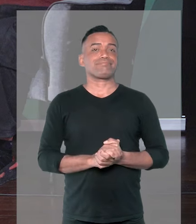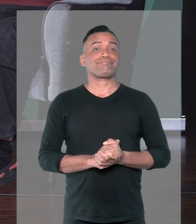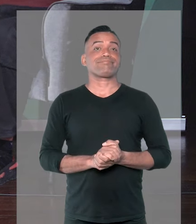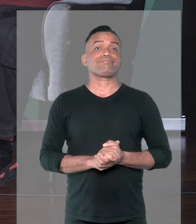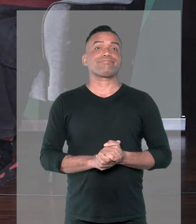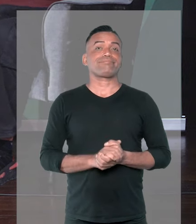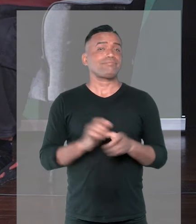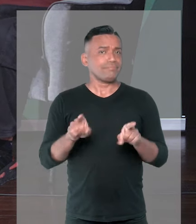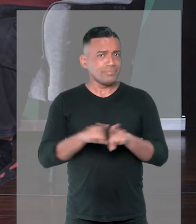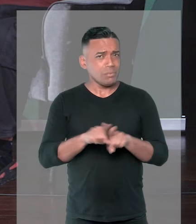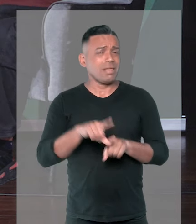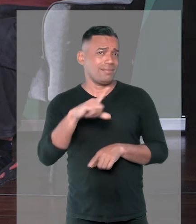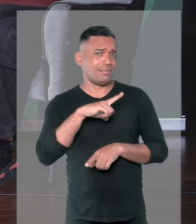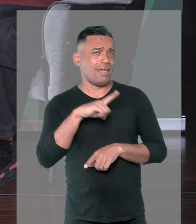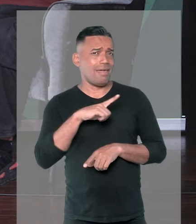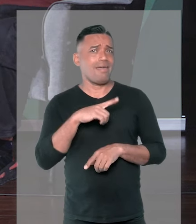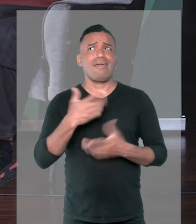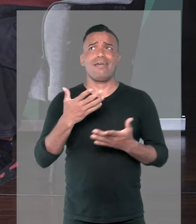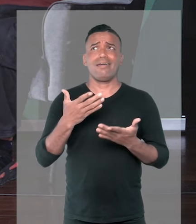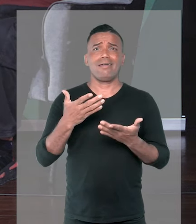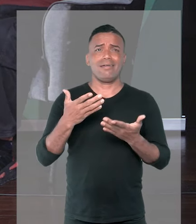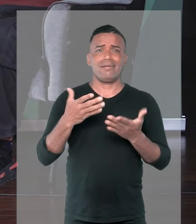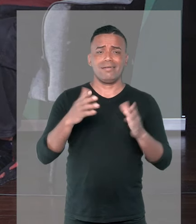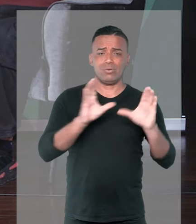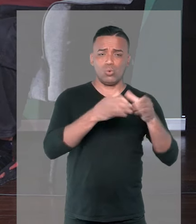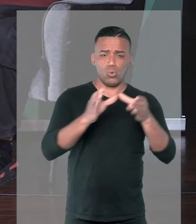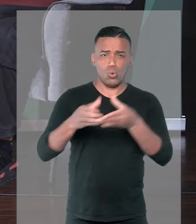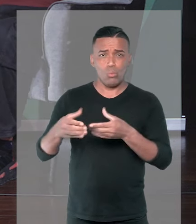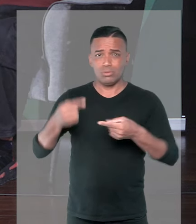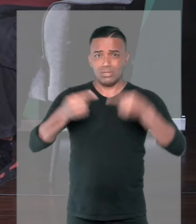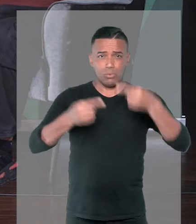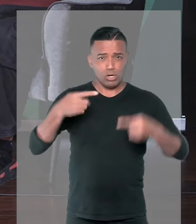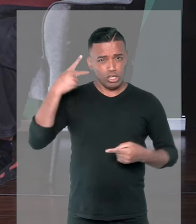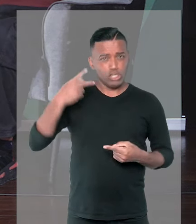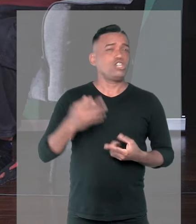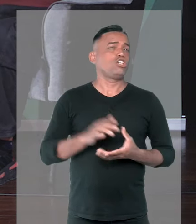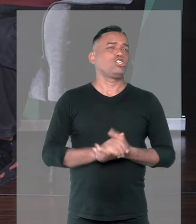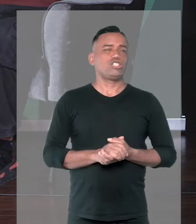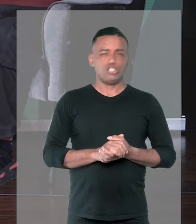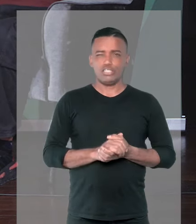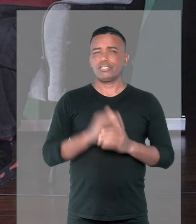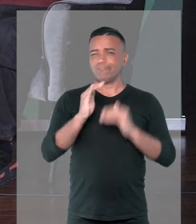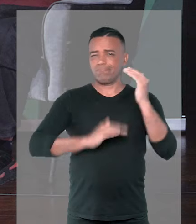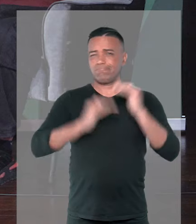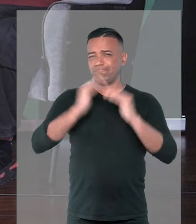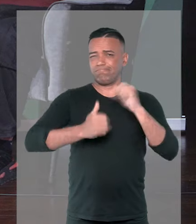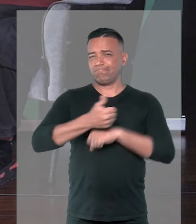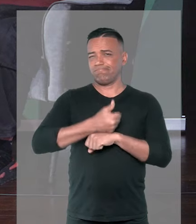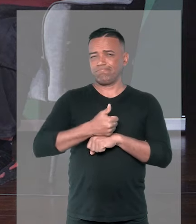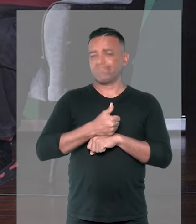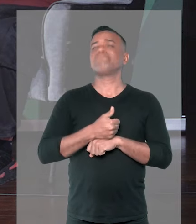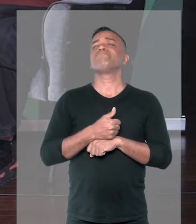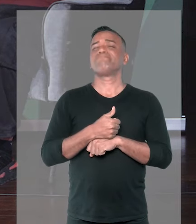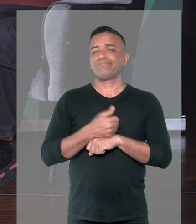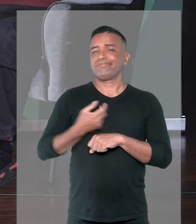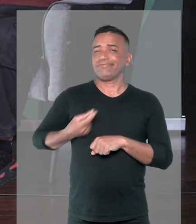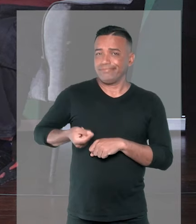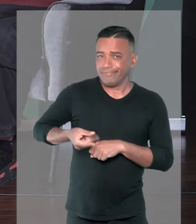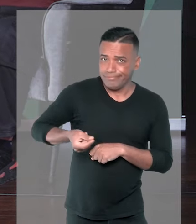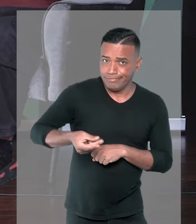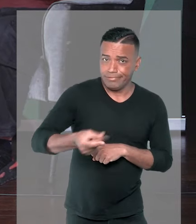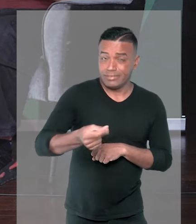tem facetas da política que se especializaram nisso e há muito tempo não é desde